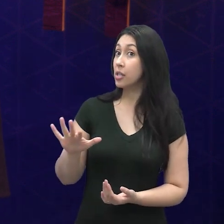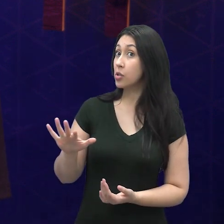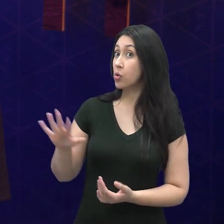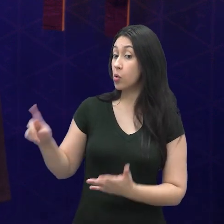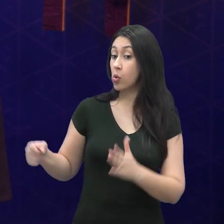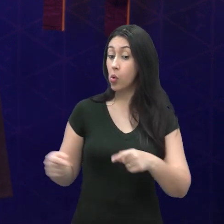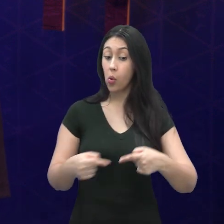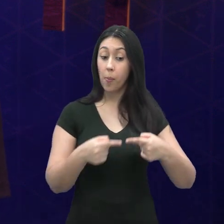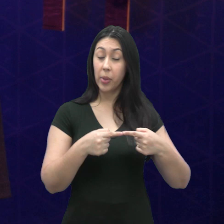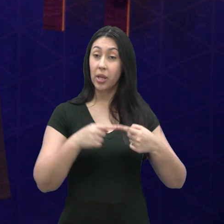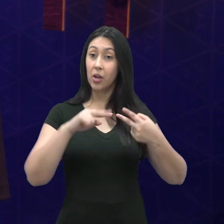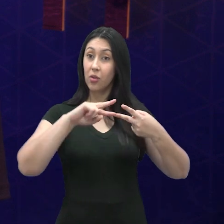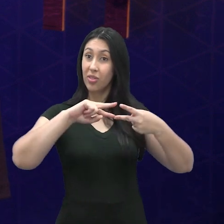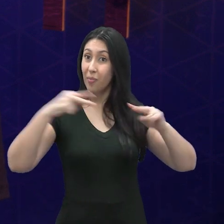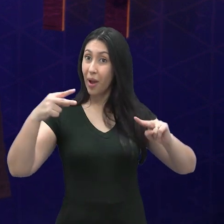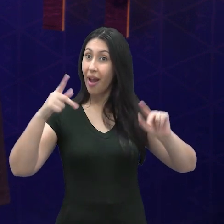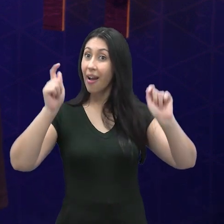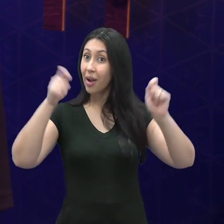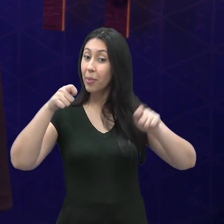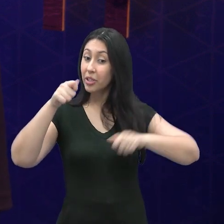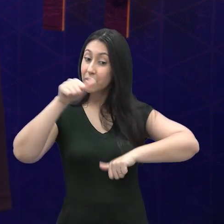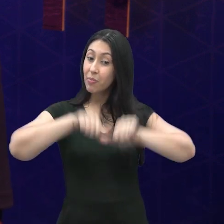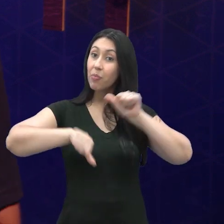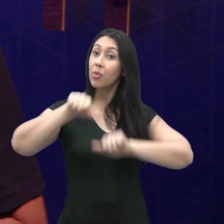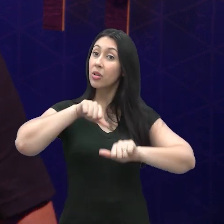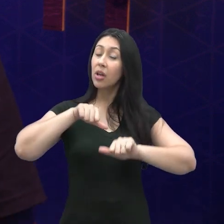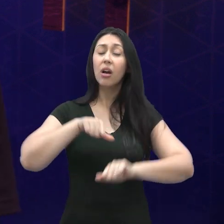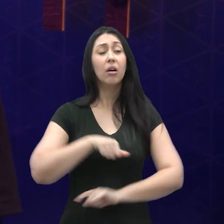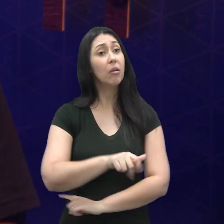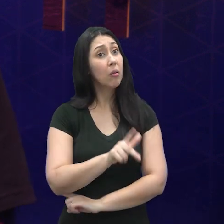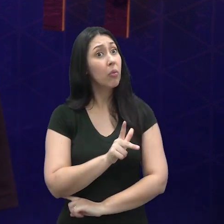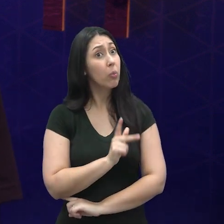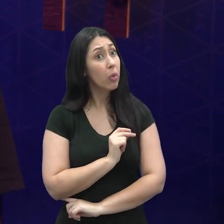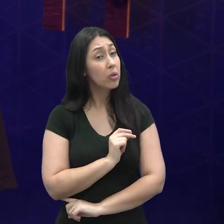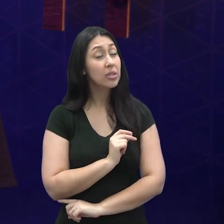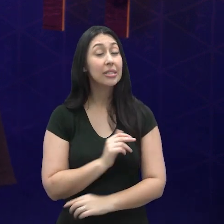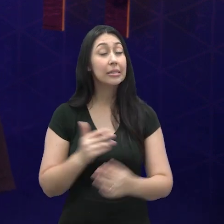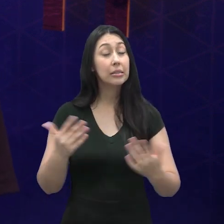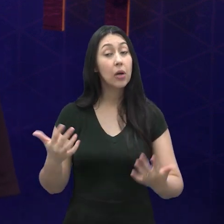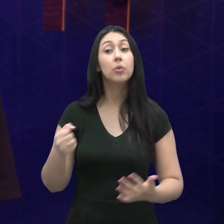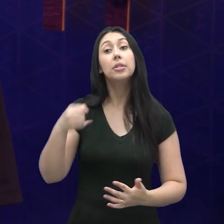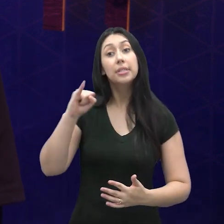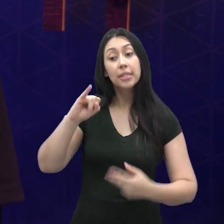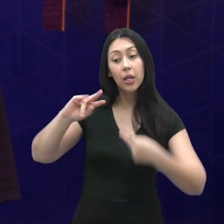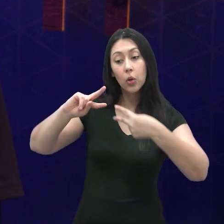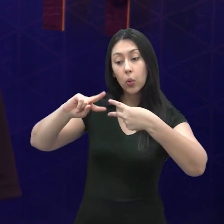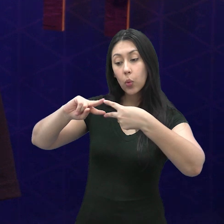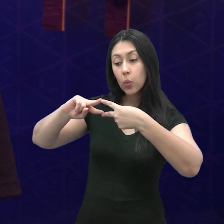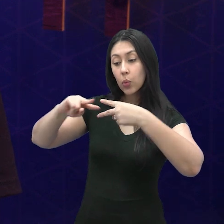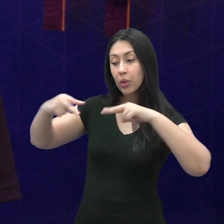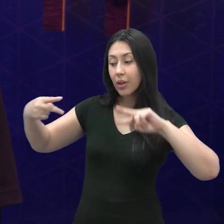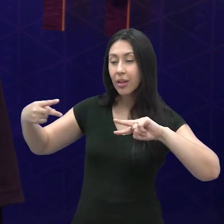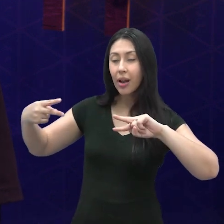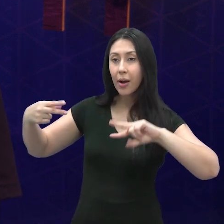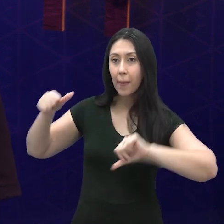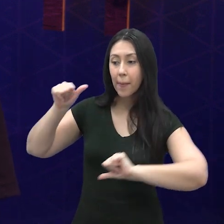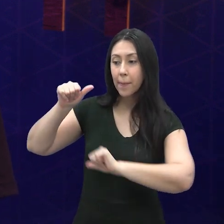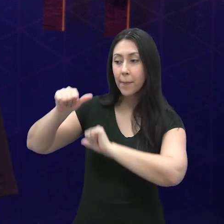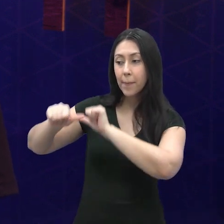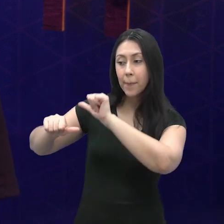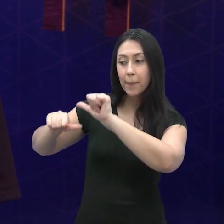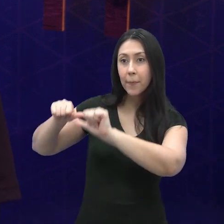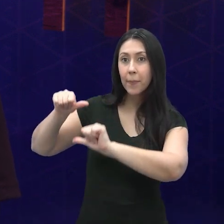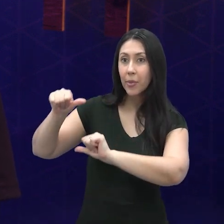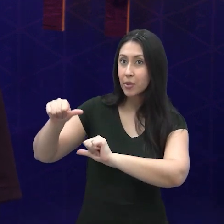nosso DNA, a gente tem como modificar o DNA. Olha só. E aí, se a gente modificar um código